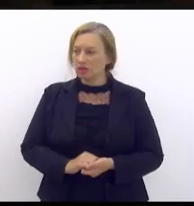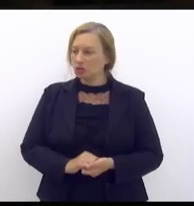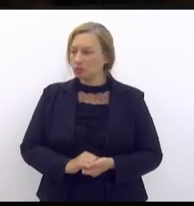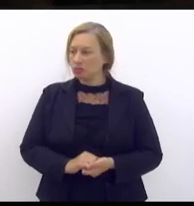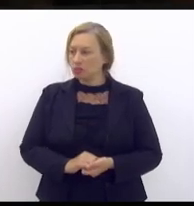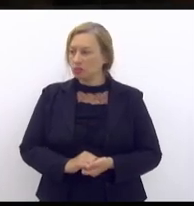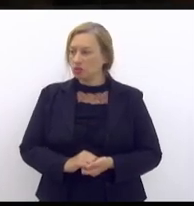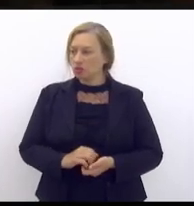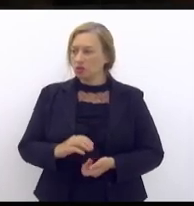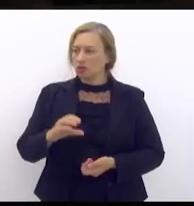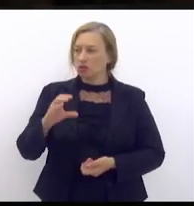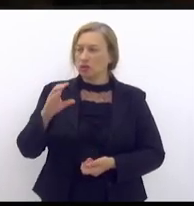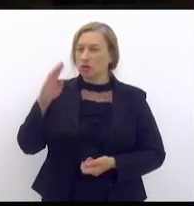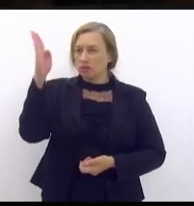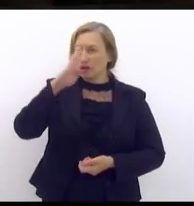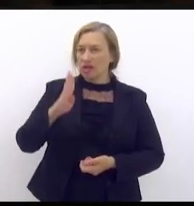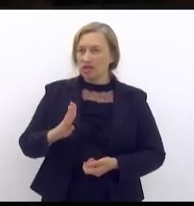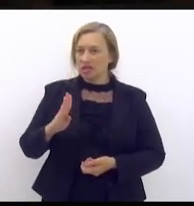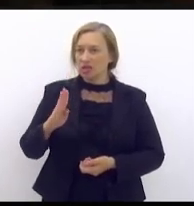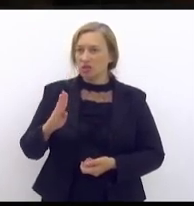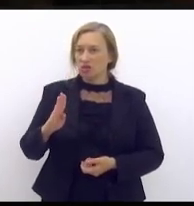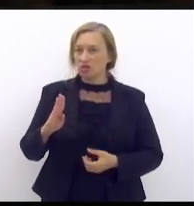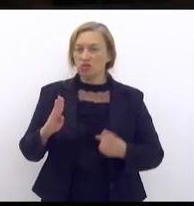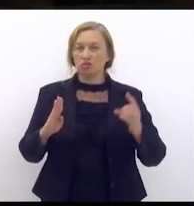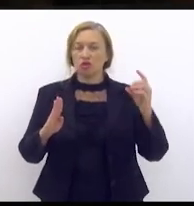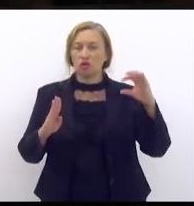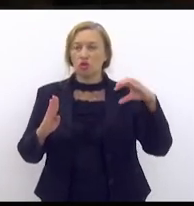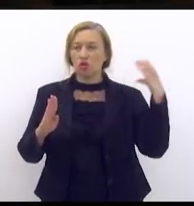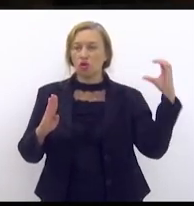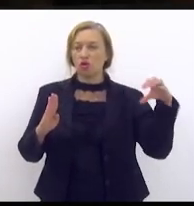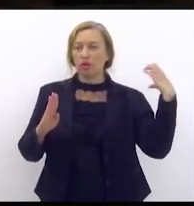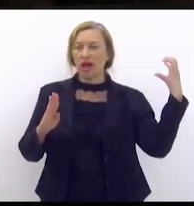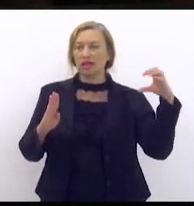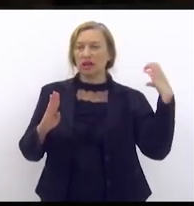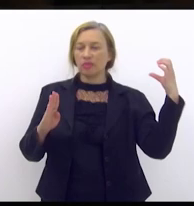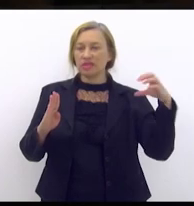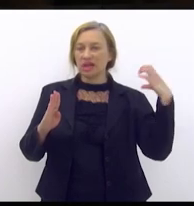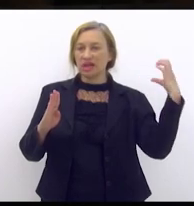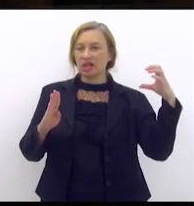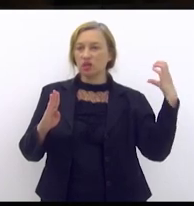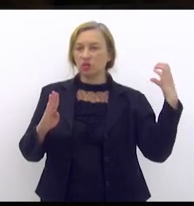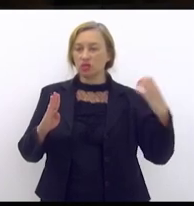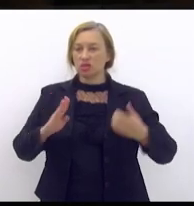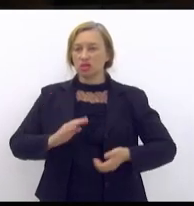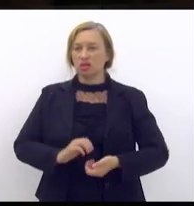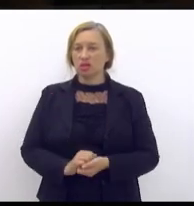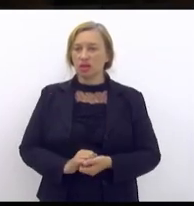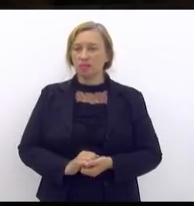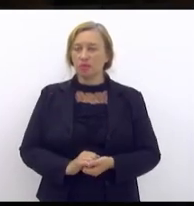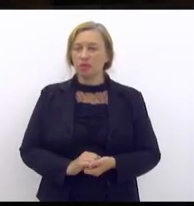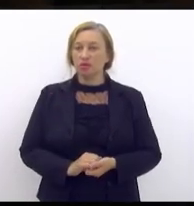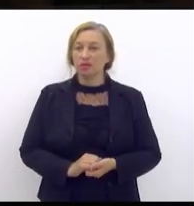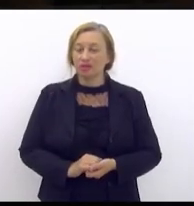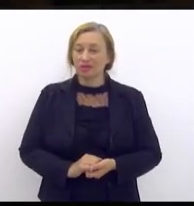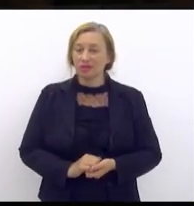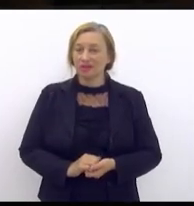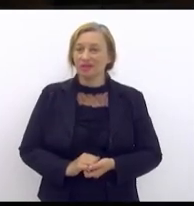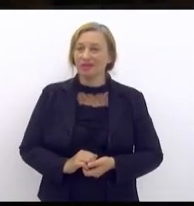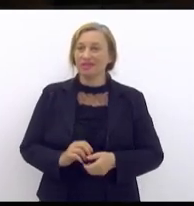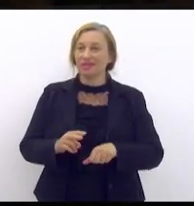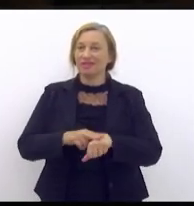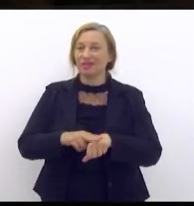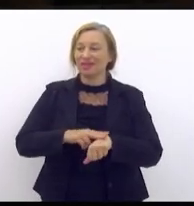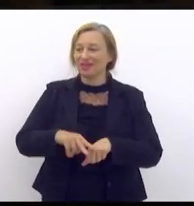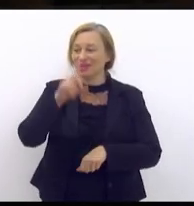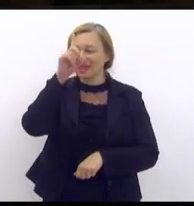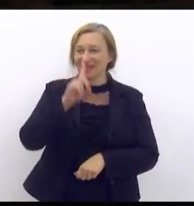lá na Colômbia. Estaremos todos, eu estarei, torcendo pelo verde e amarelo